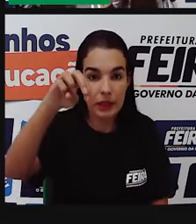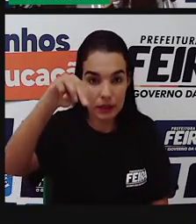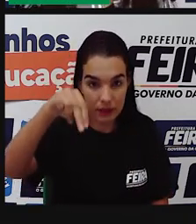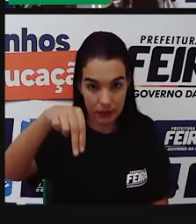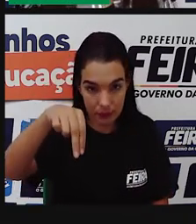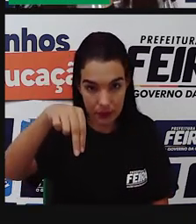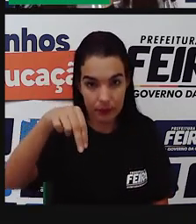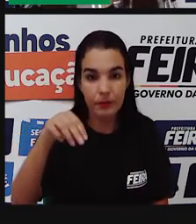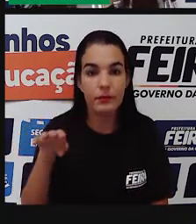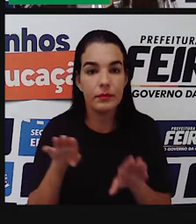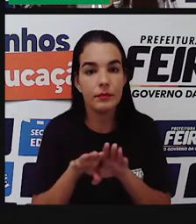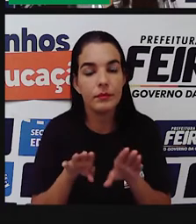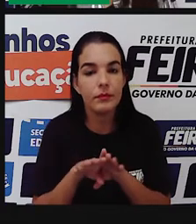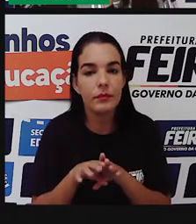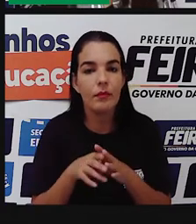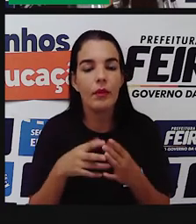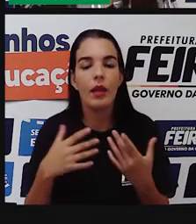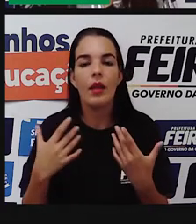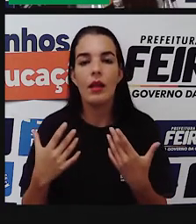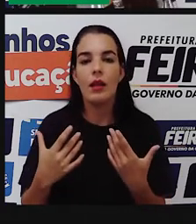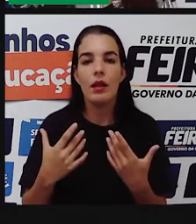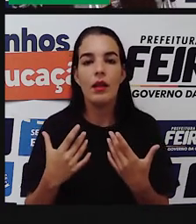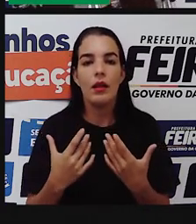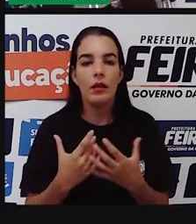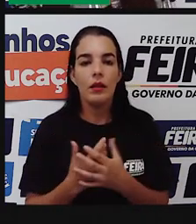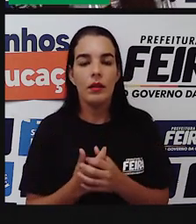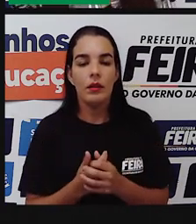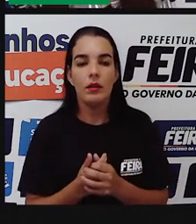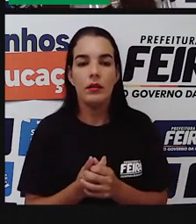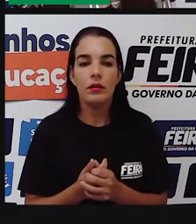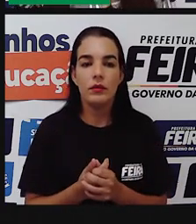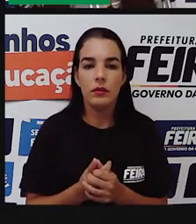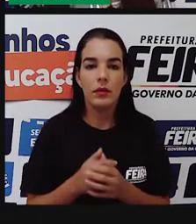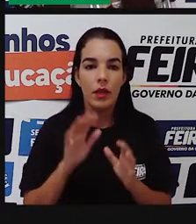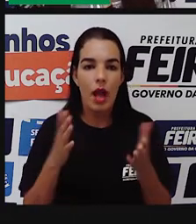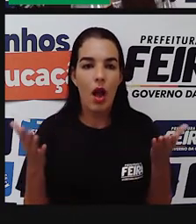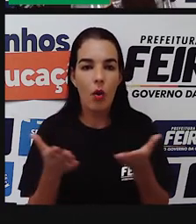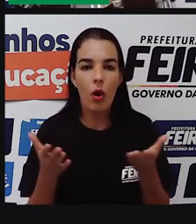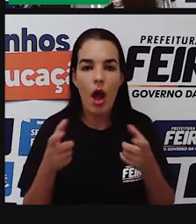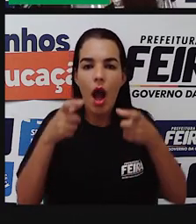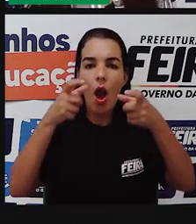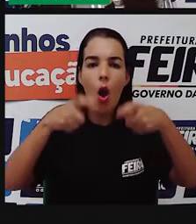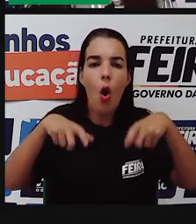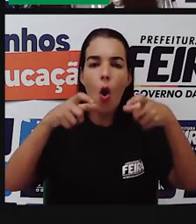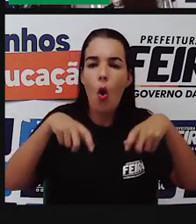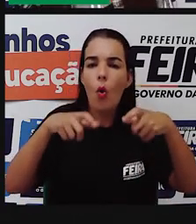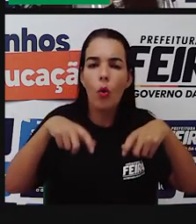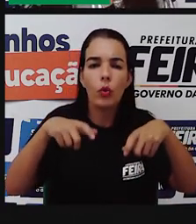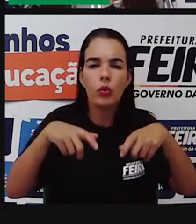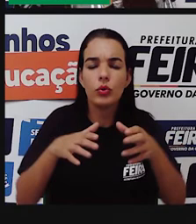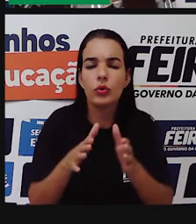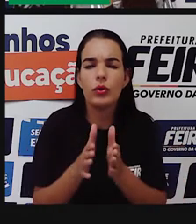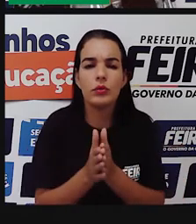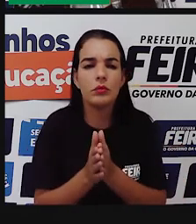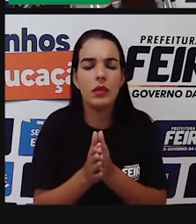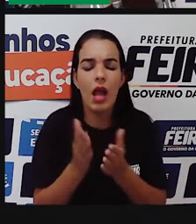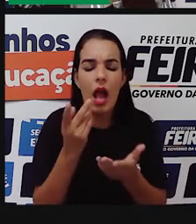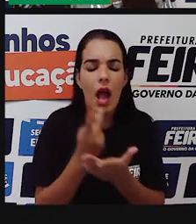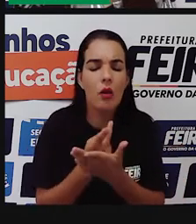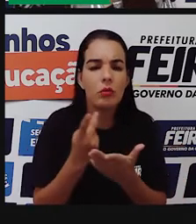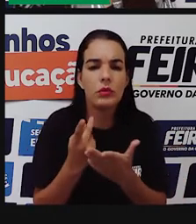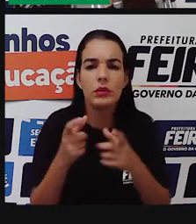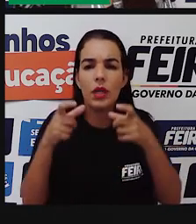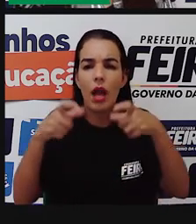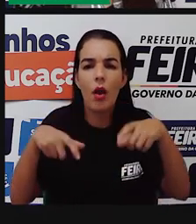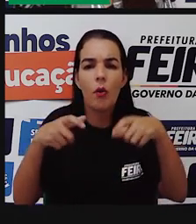também a revolta, a Guerra dos Mascates. E essa revolta? O que foi